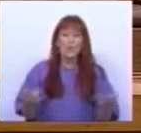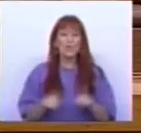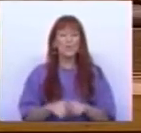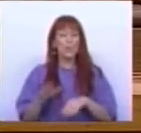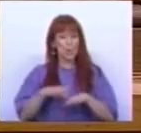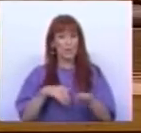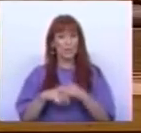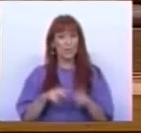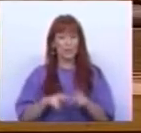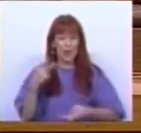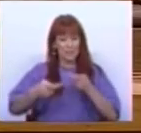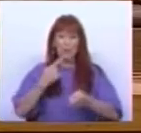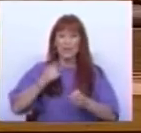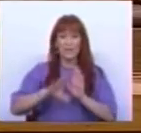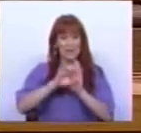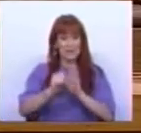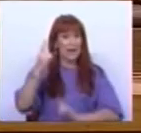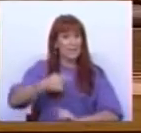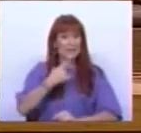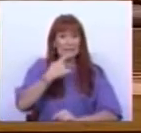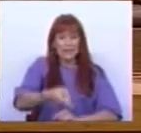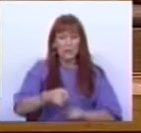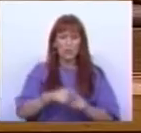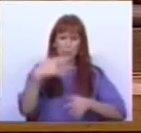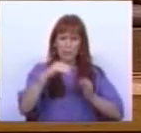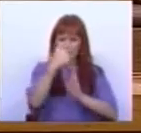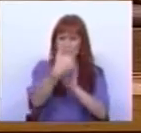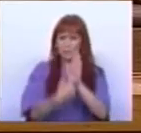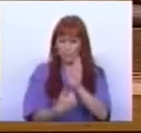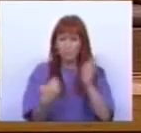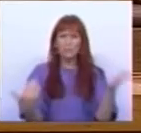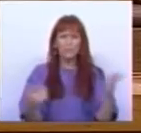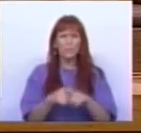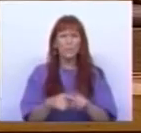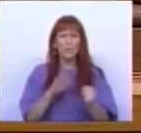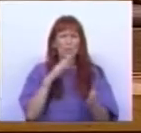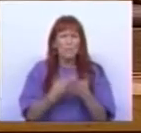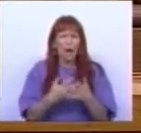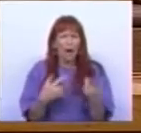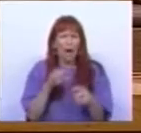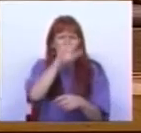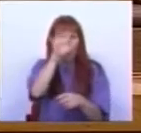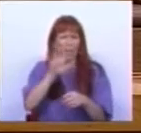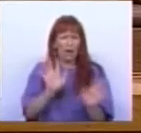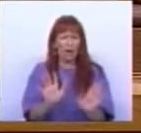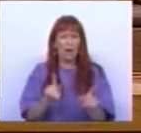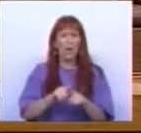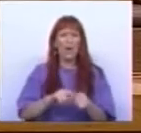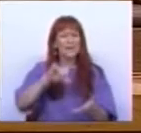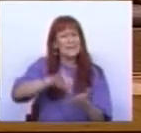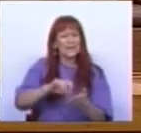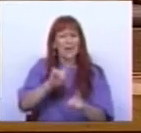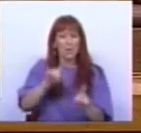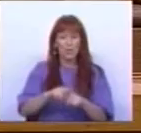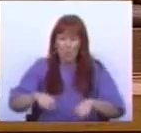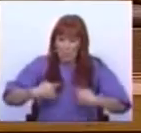ao fazermos a reapreciação do decreto, importa referir que o Tribunal Constitucional não coloca quaisquer reservas relativamente à questão central,